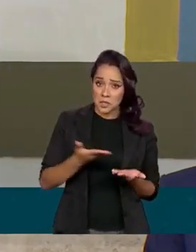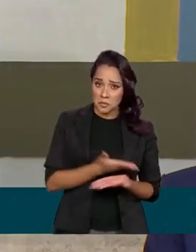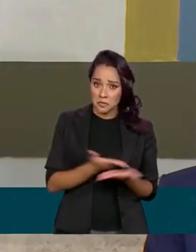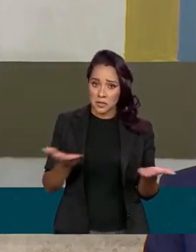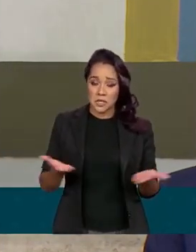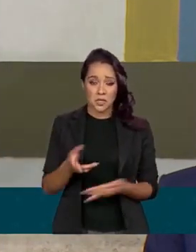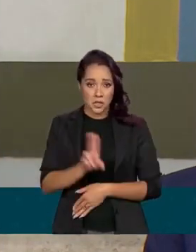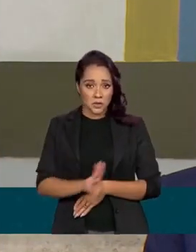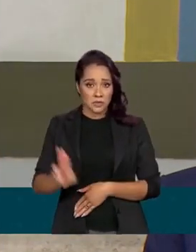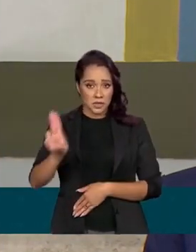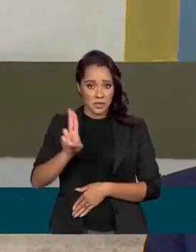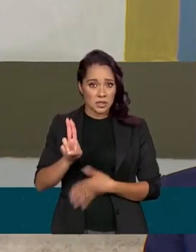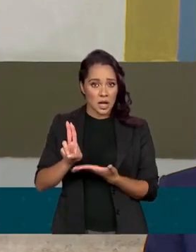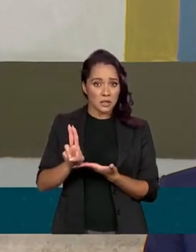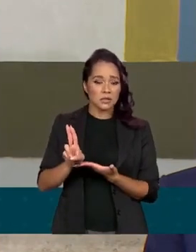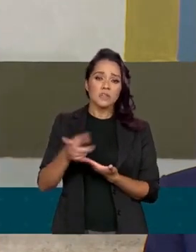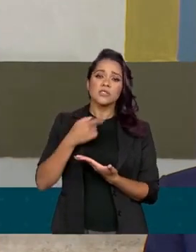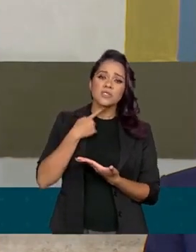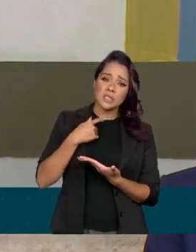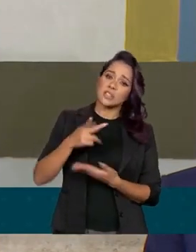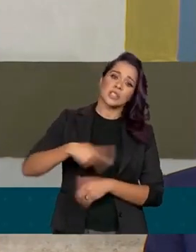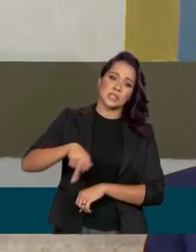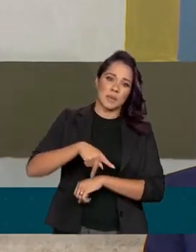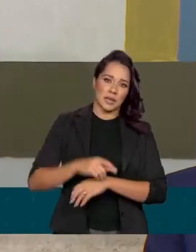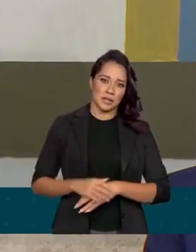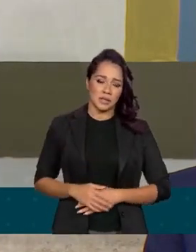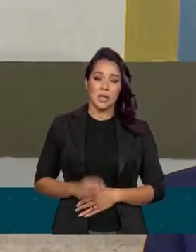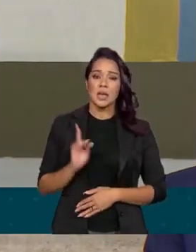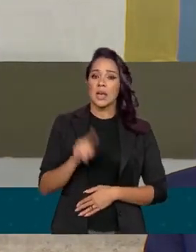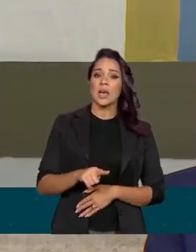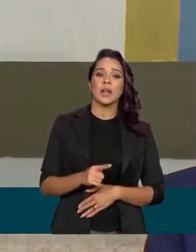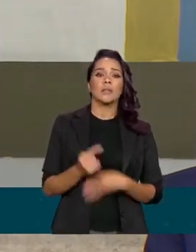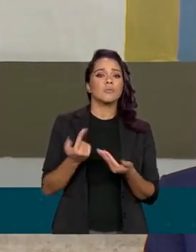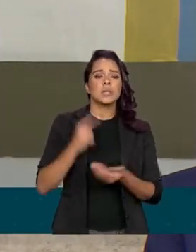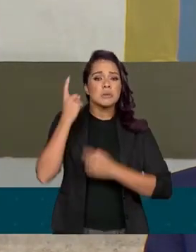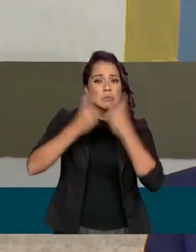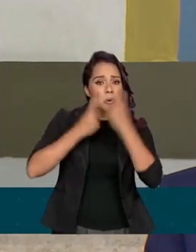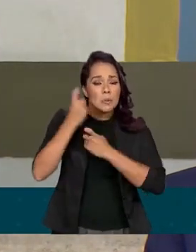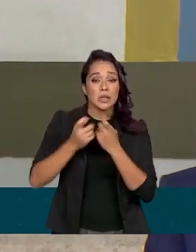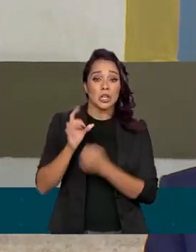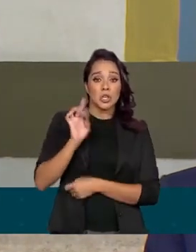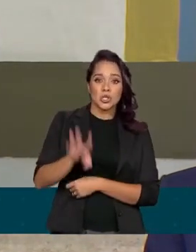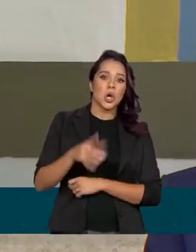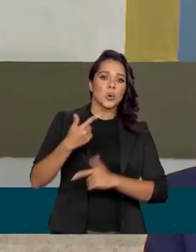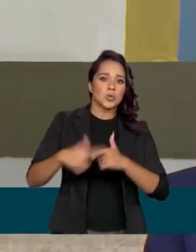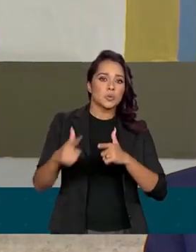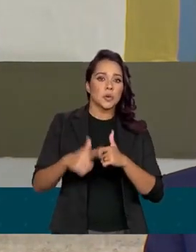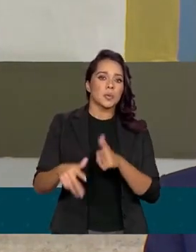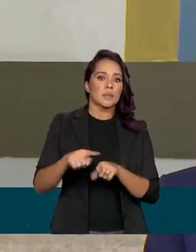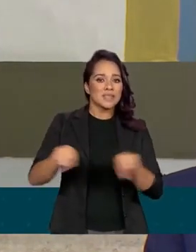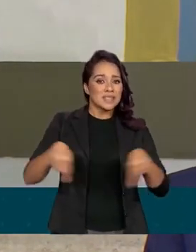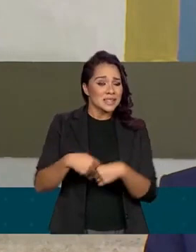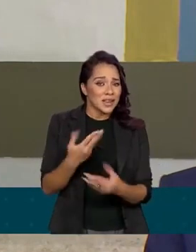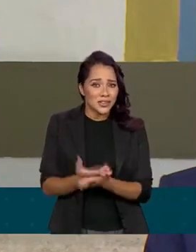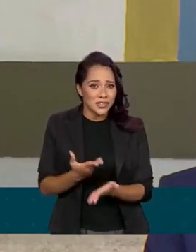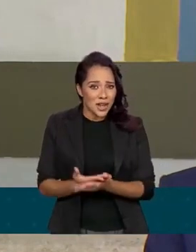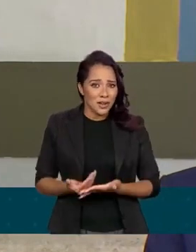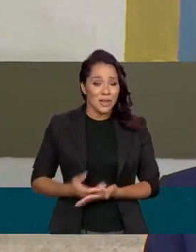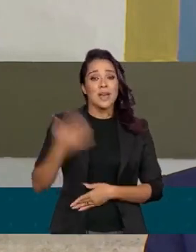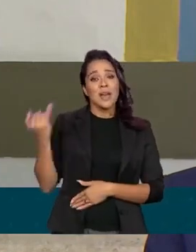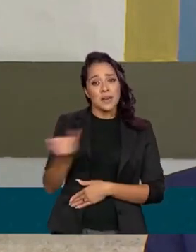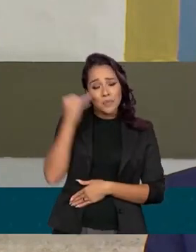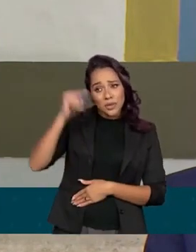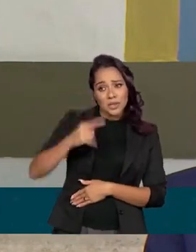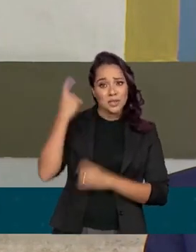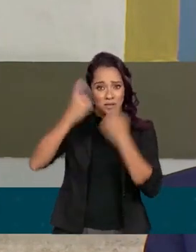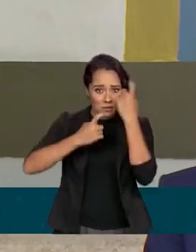vocês que as universidades que a gente deseja nesse país, ela não esteja preocupada apenas com os problemas da sala de aula. É importante que ela